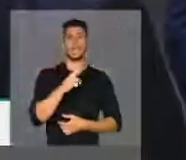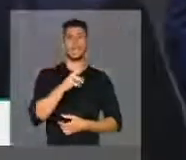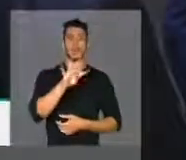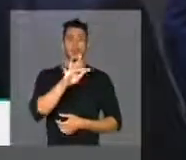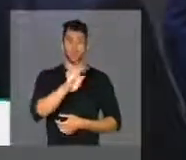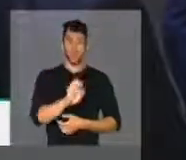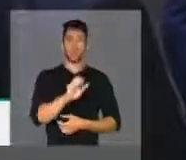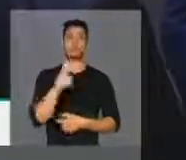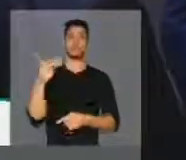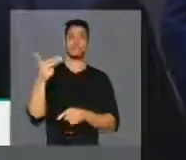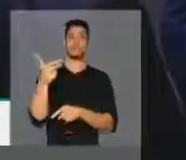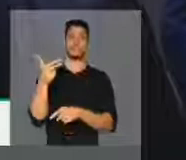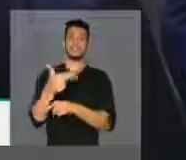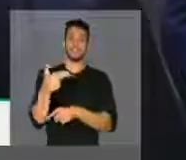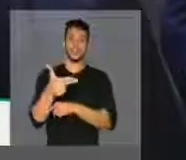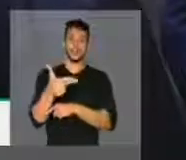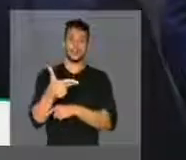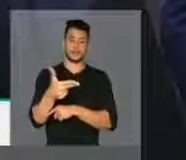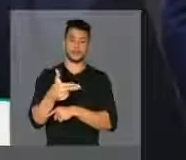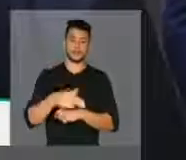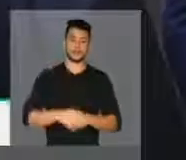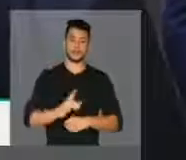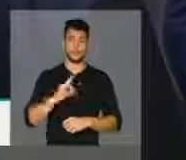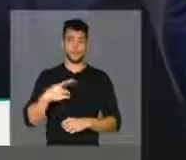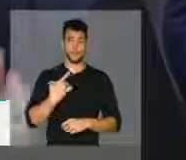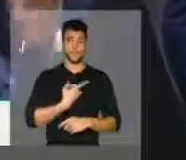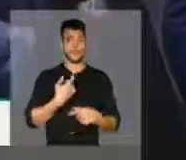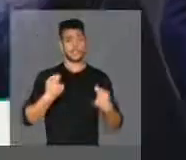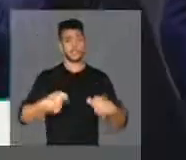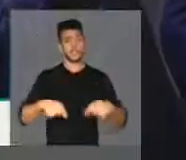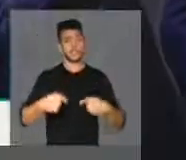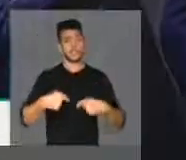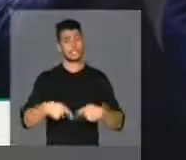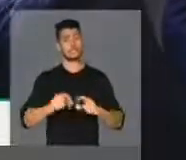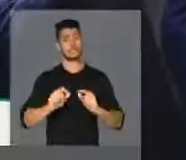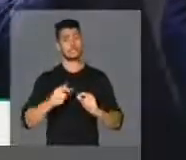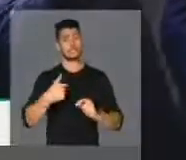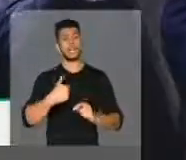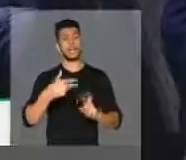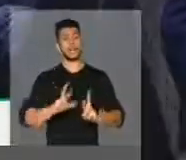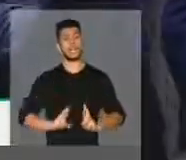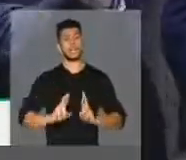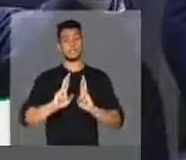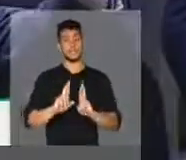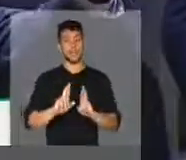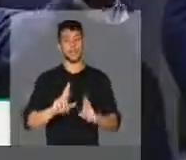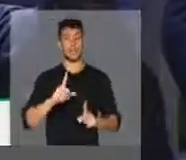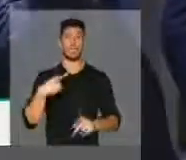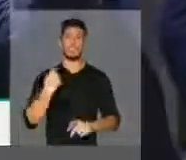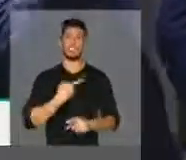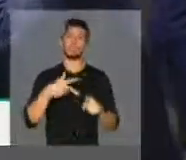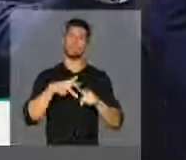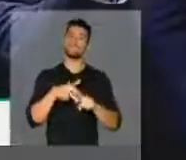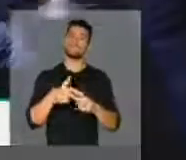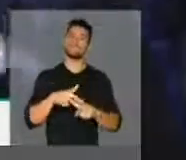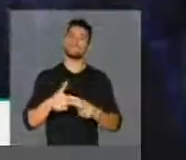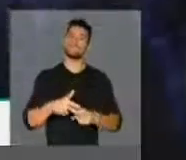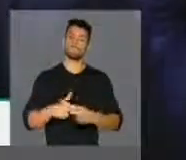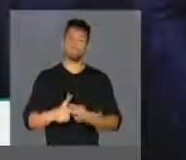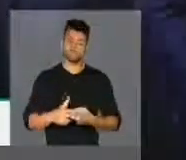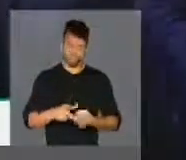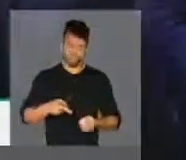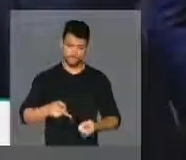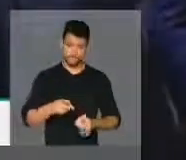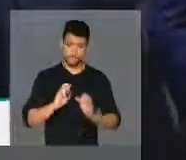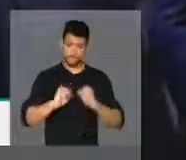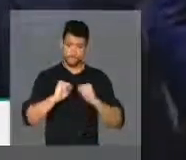posse responsável. O que nós precisamos, deputado, eu espero que nessa revisão o presidente Rodrigo Maia possa colocar